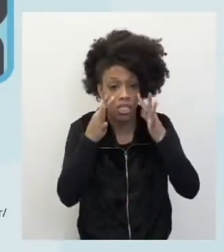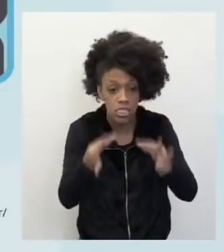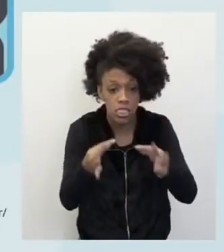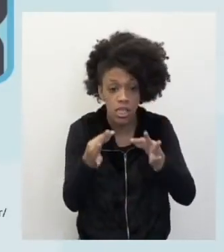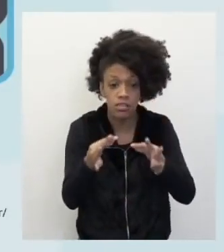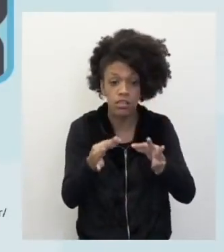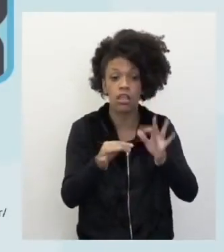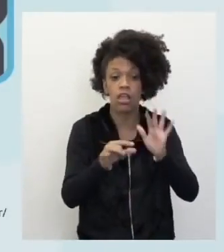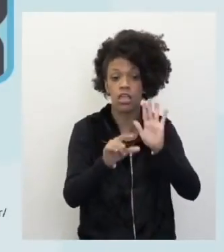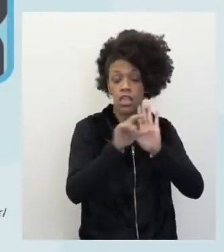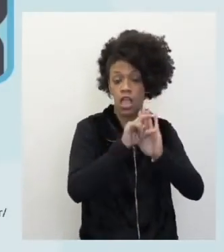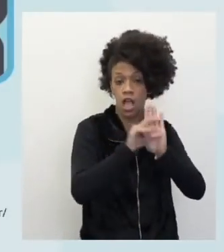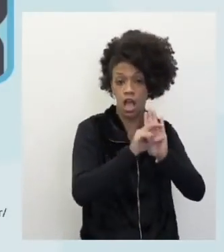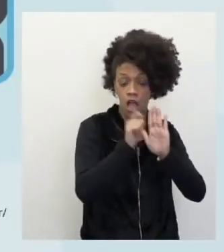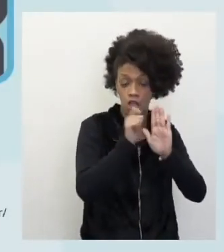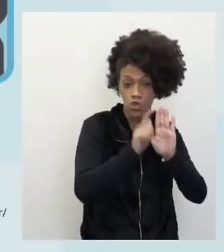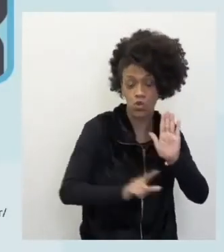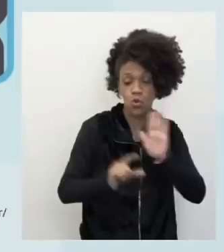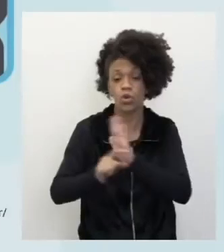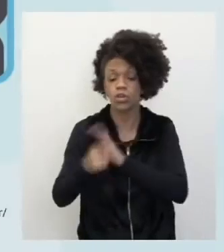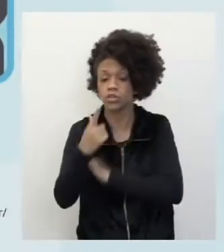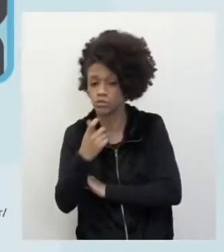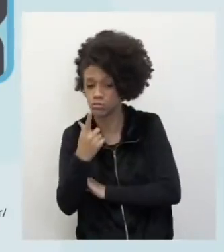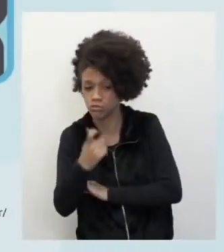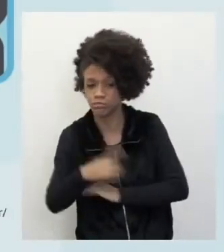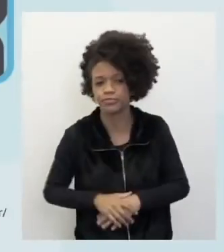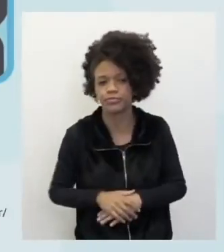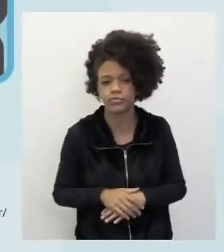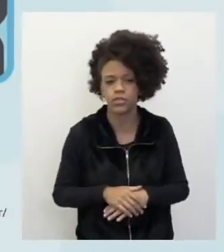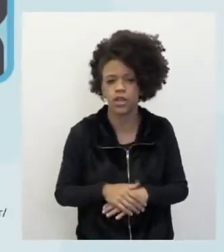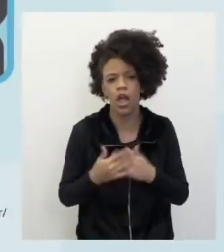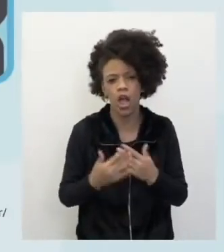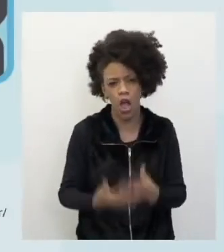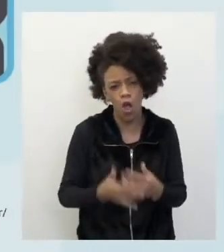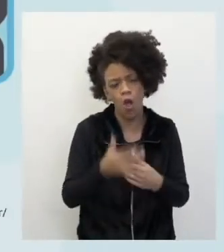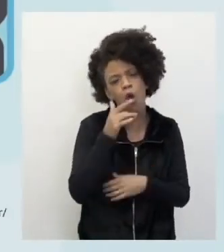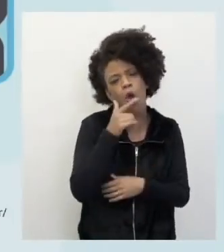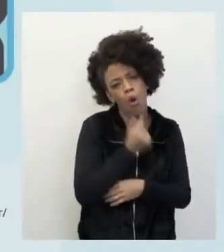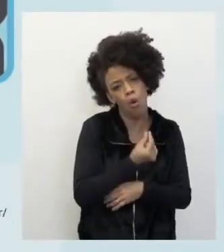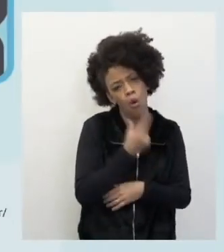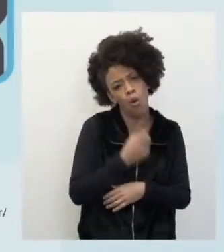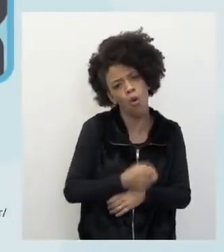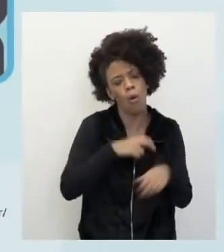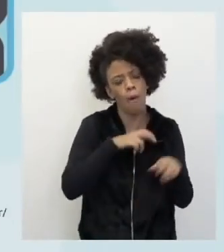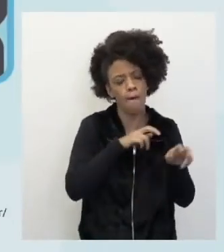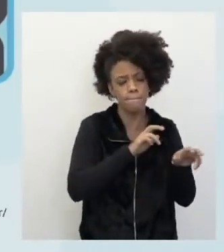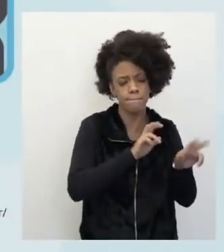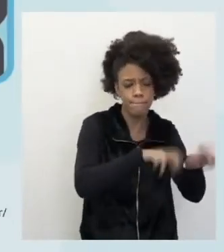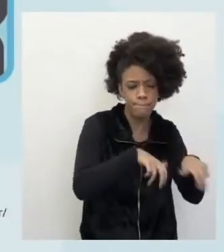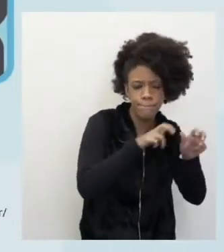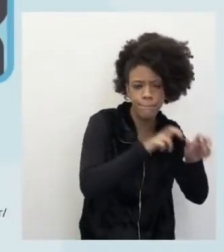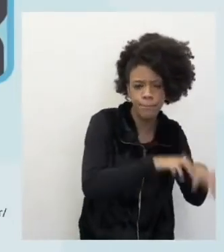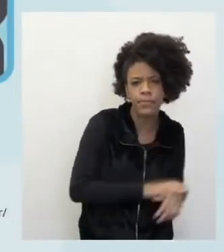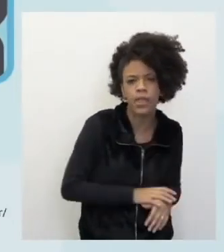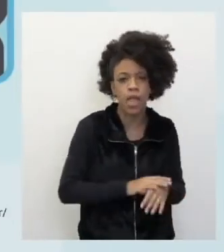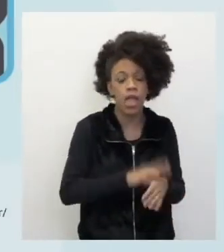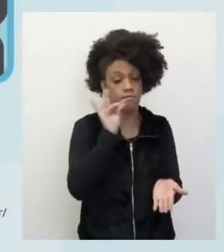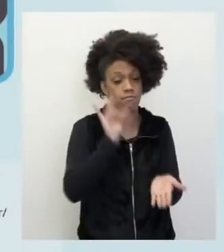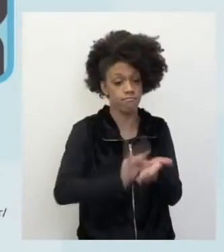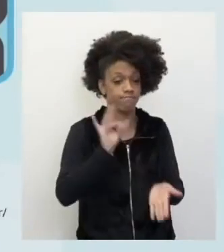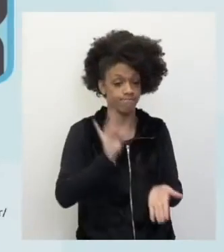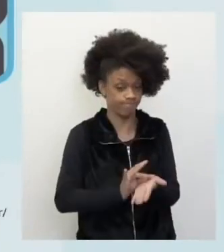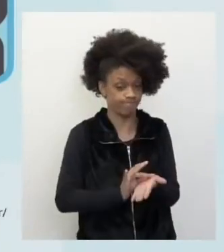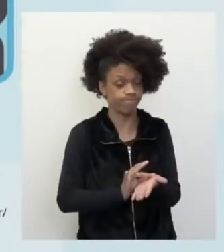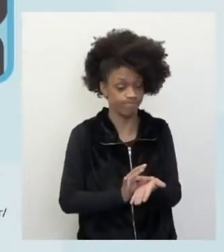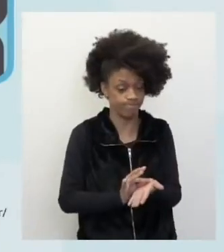em azul e em verde. O guardador de rebanhos, que a gente sabe é uma figura ali, o Ricardo Reis, ele é bem pautado na realidade, não é,